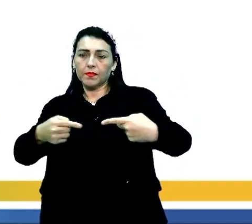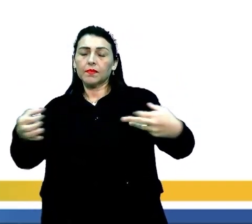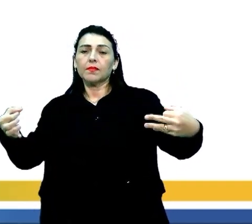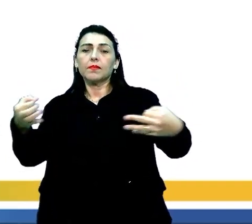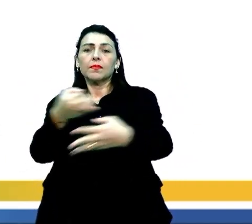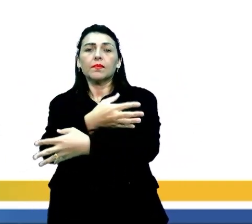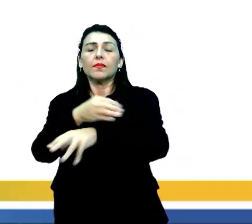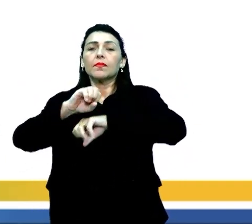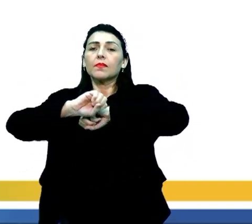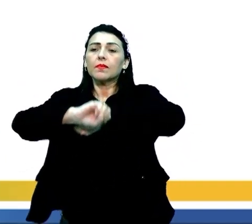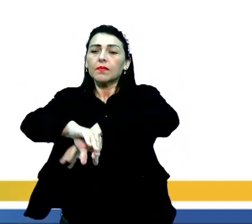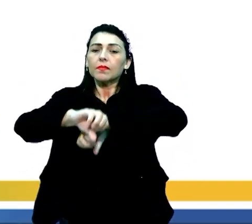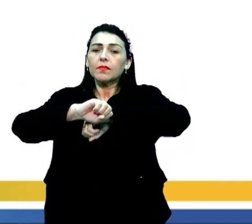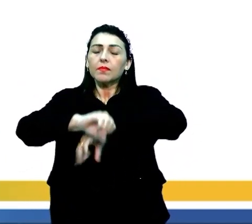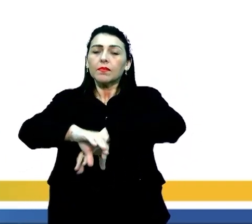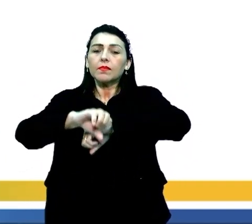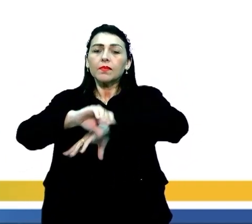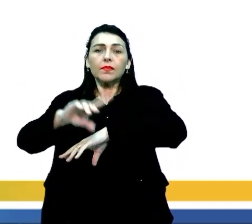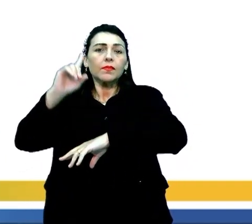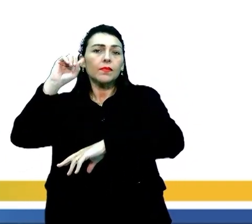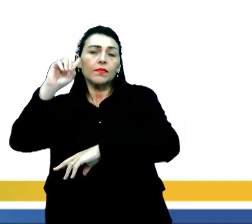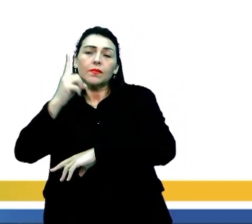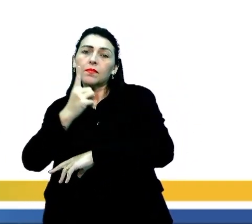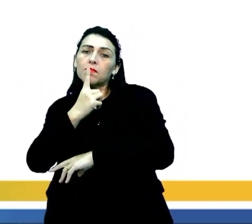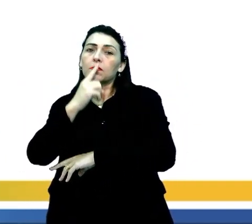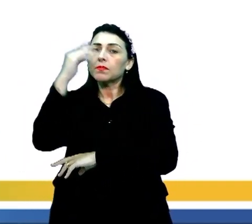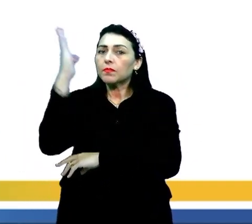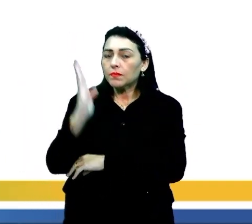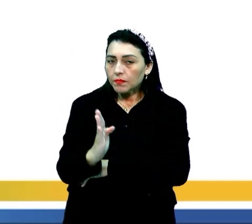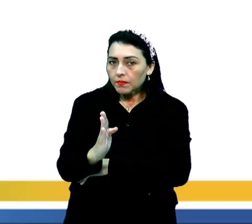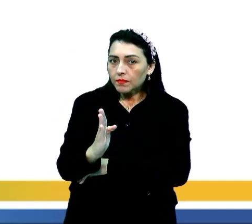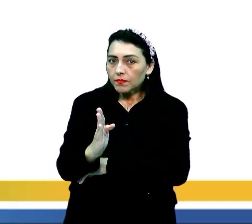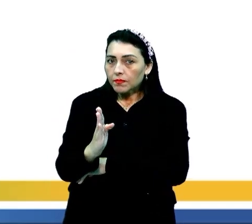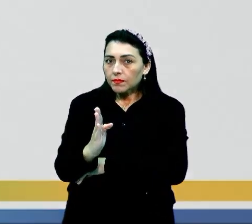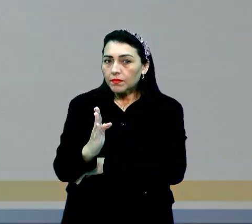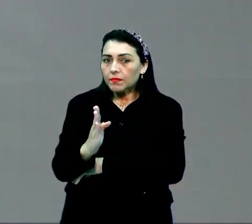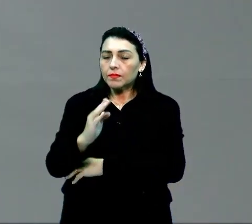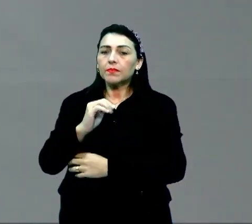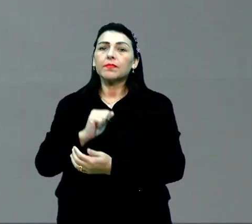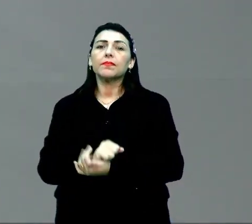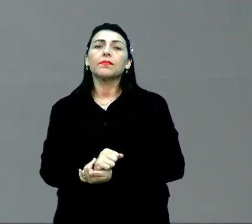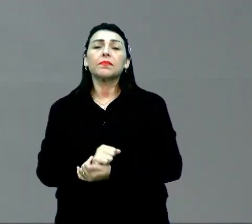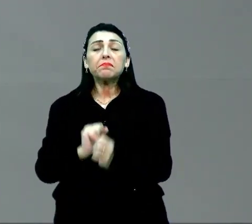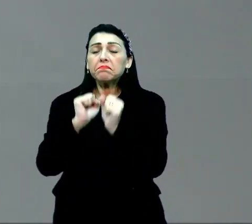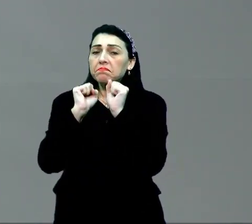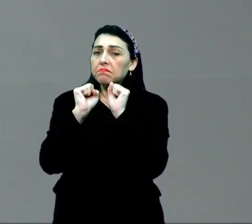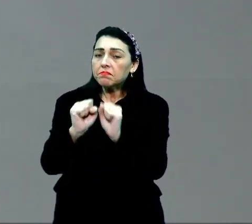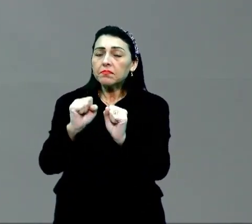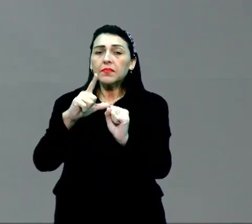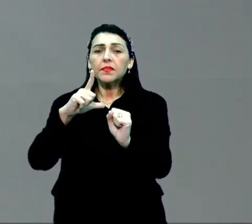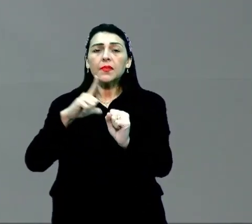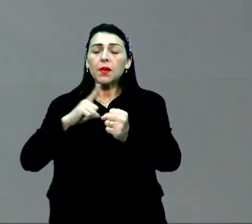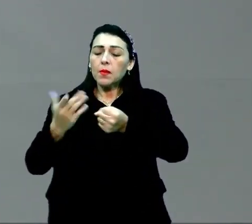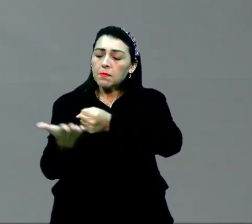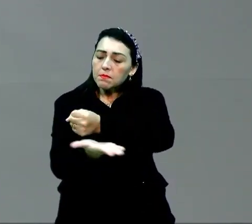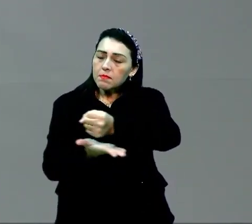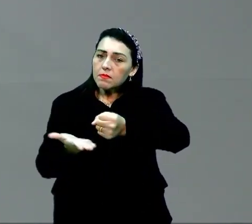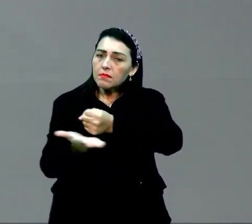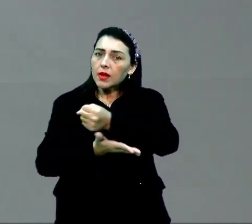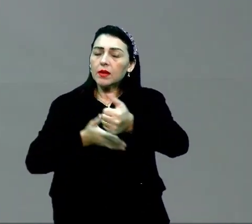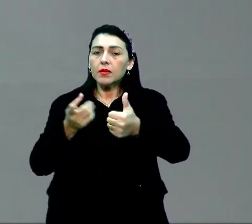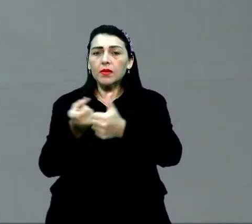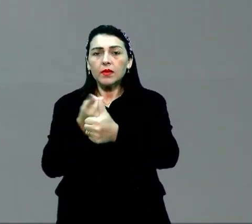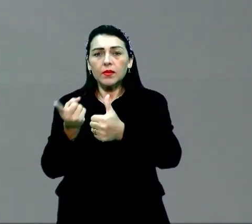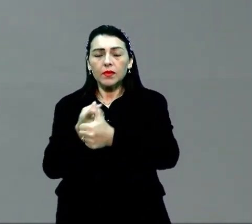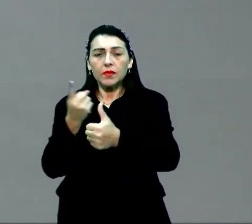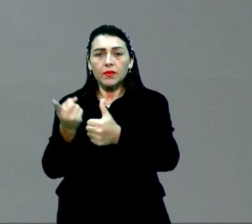Formação Educacional de Surdos no Brasil. Então, aqui, olha, gente, nós podemos ter uma aulinha básica, primeiramente,